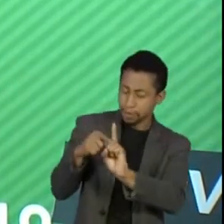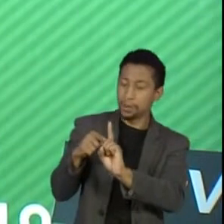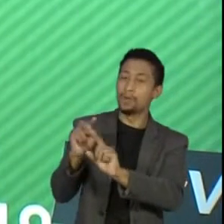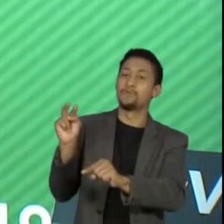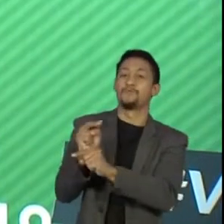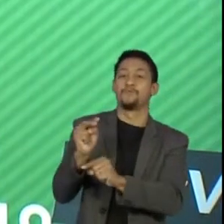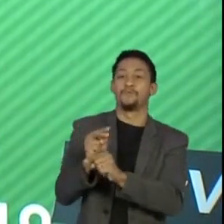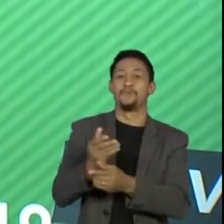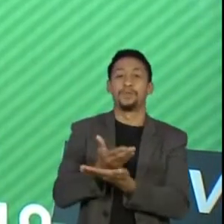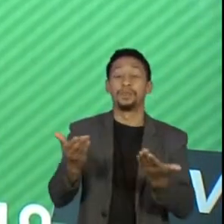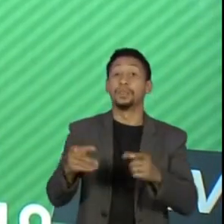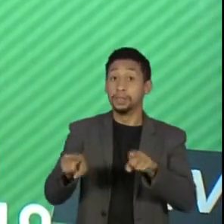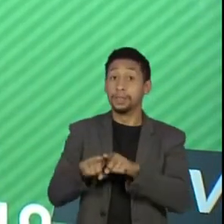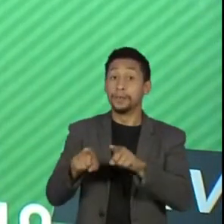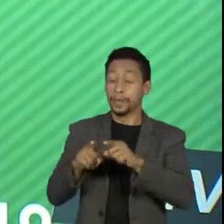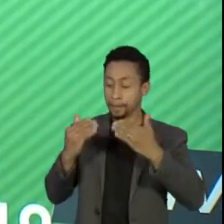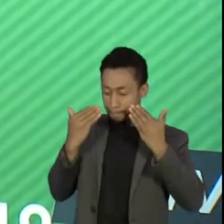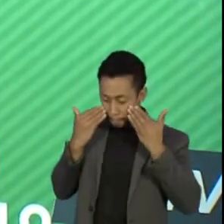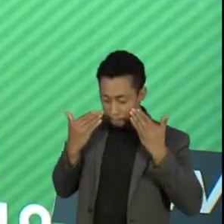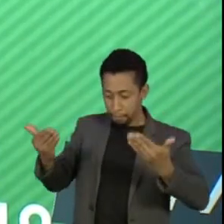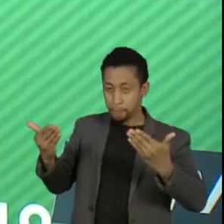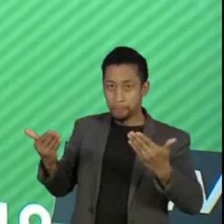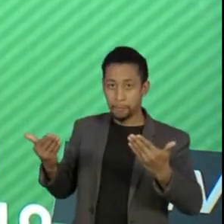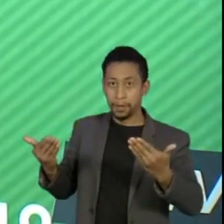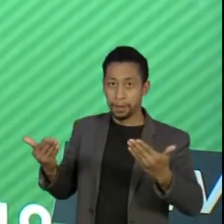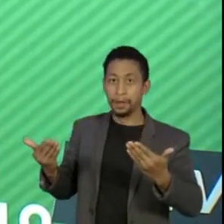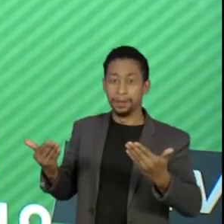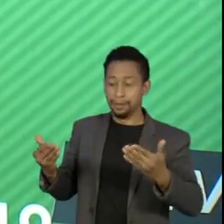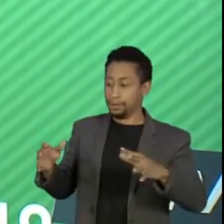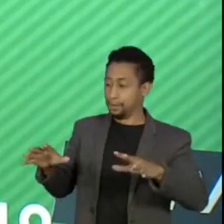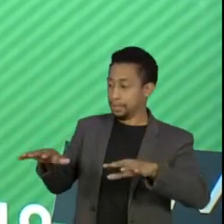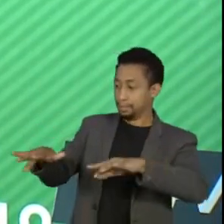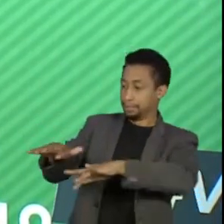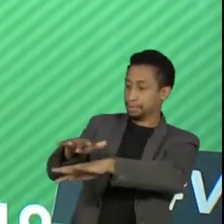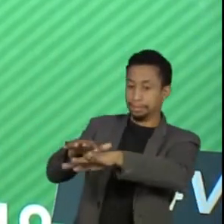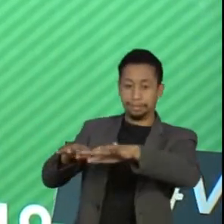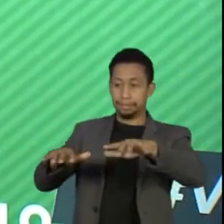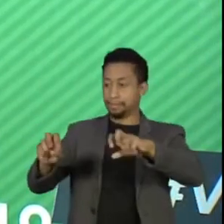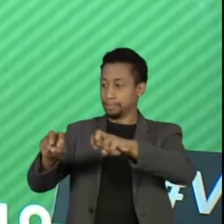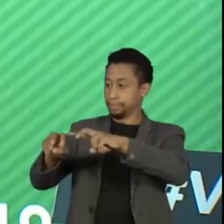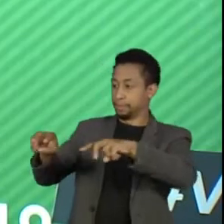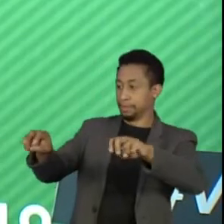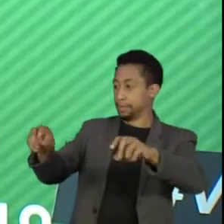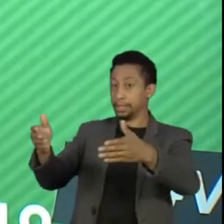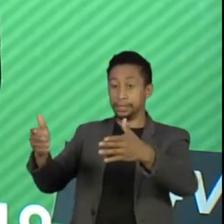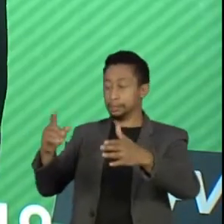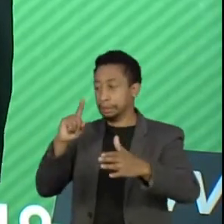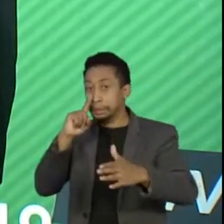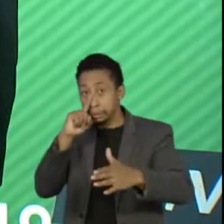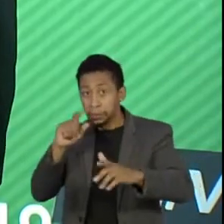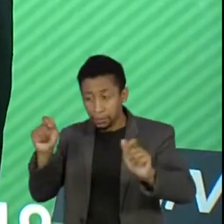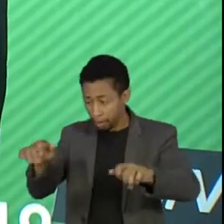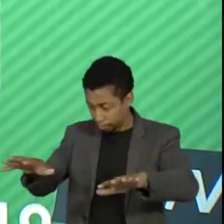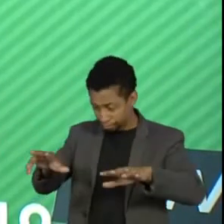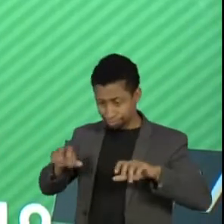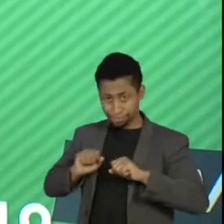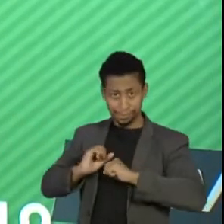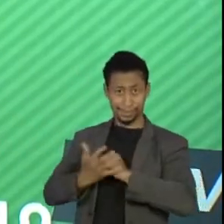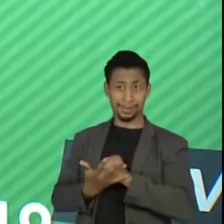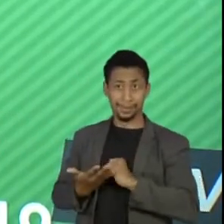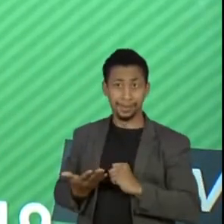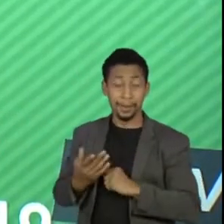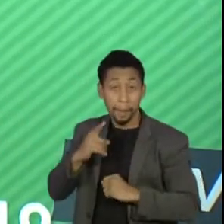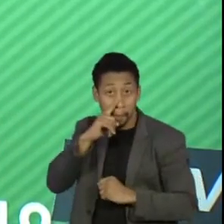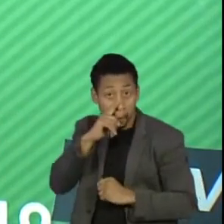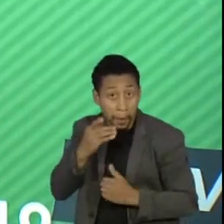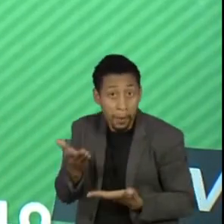têm potencialmente uma maior dose de vírus que pode infectar eles. Então, esse é um risco muito maior.